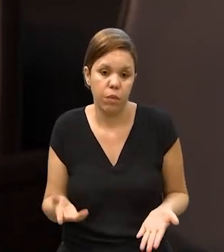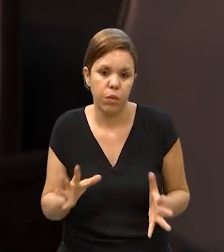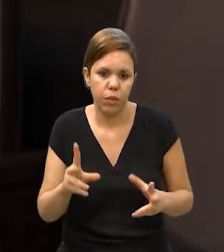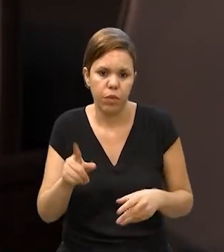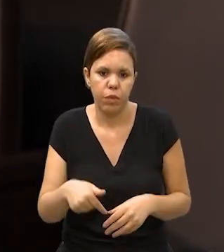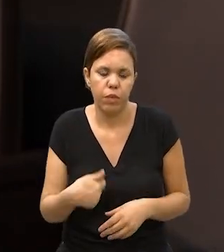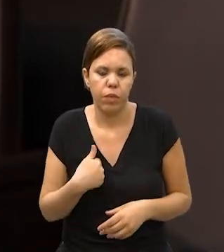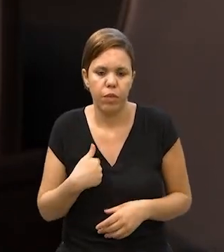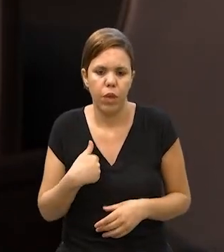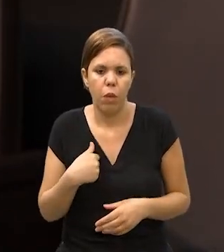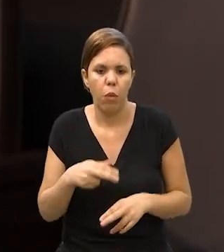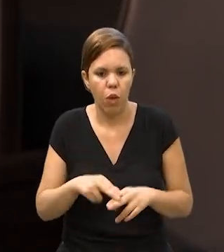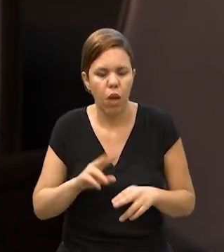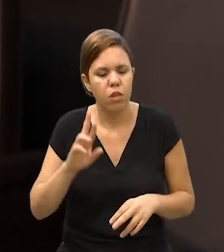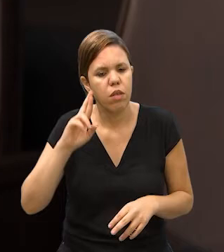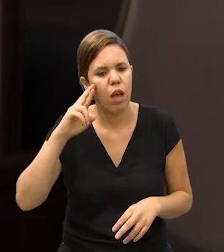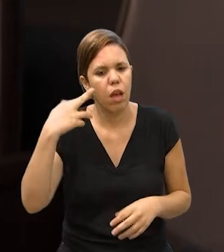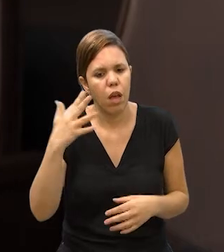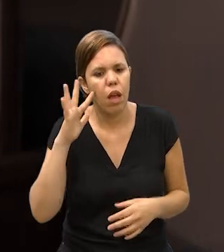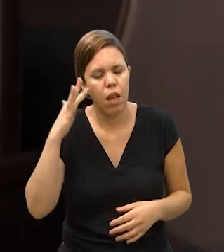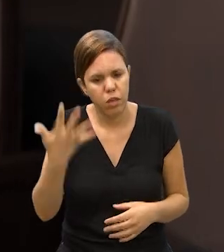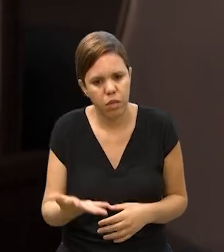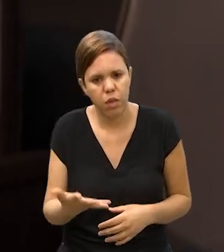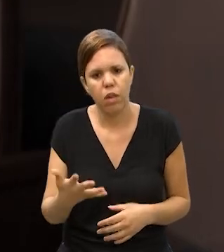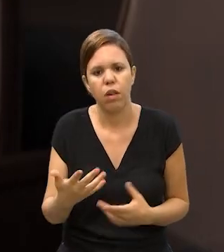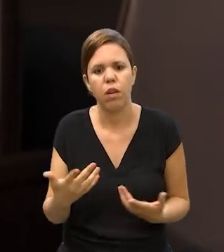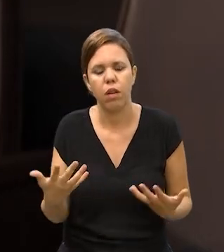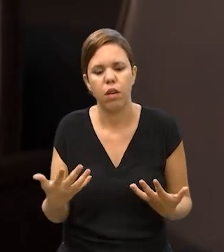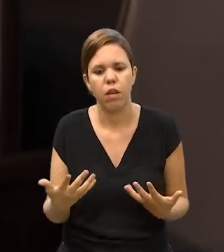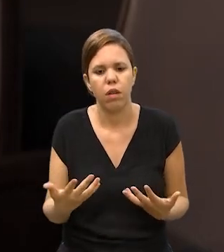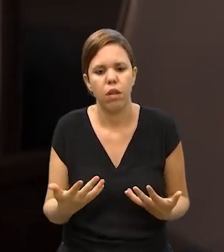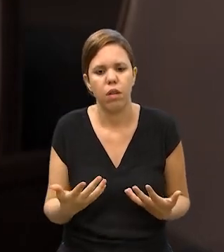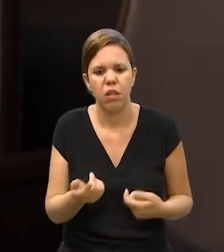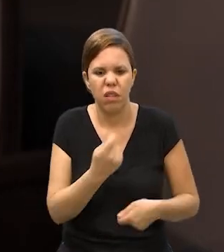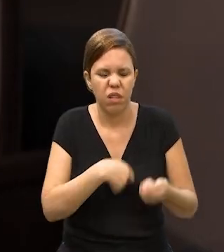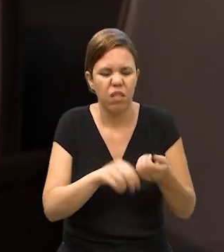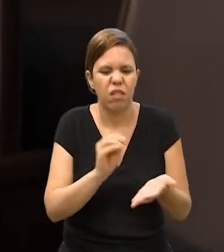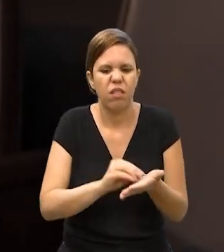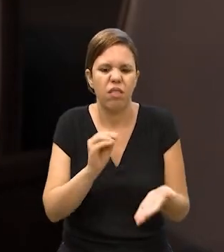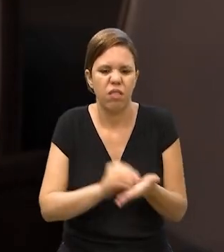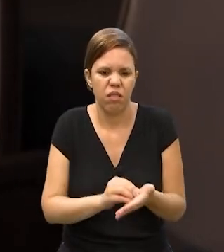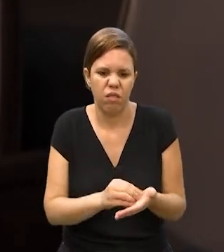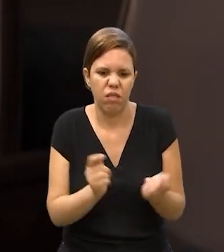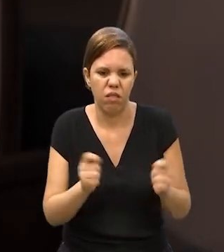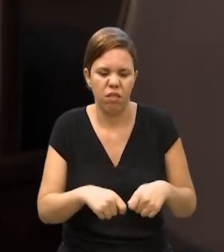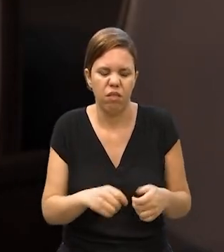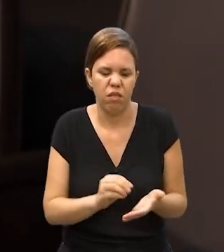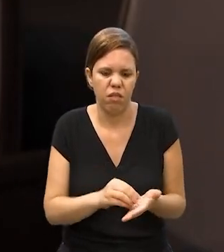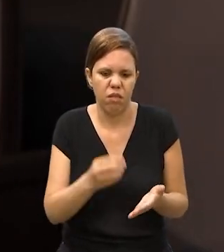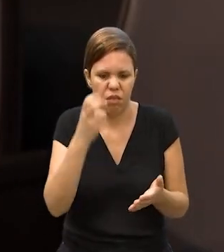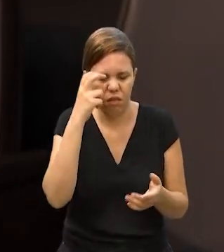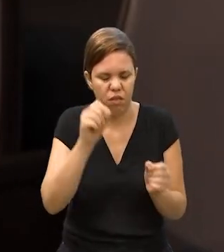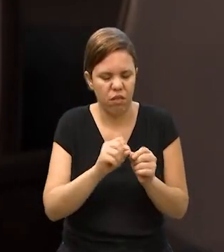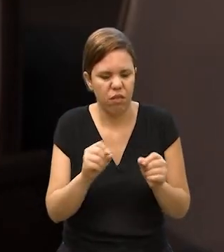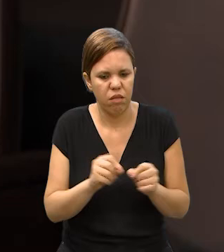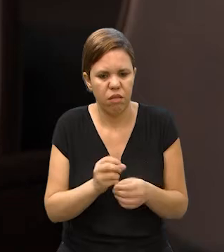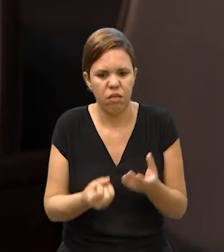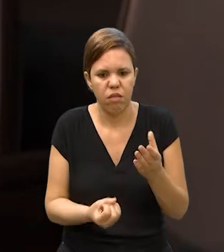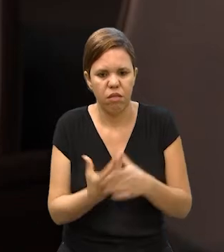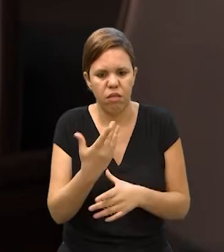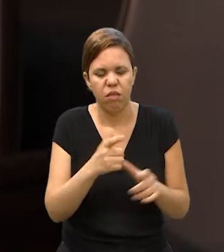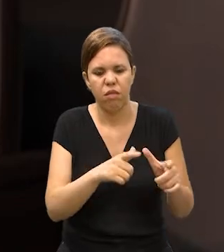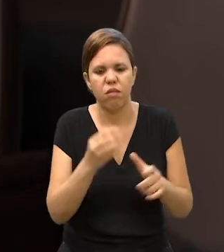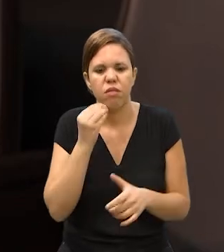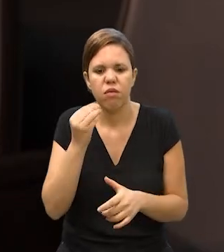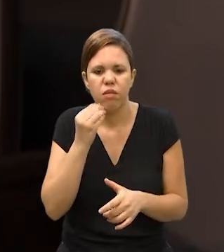tudo isso em consequência de uma má gestão, de uma incapacidade para conseguir criar